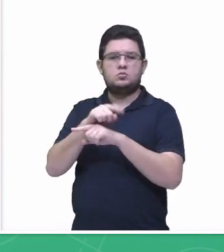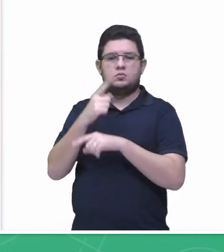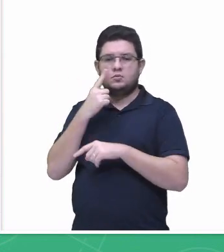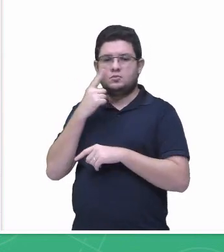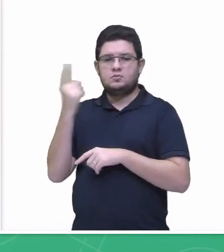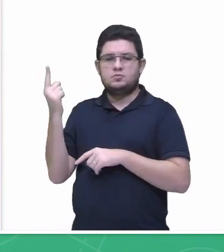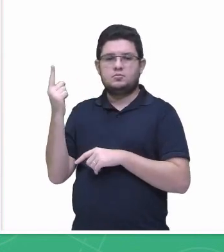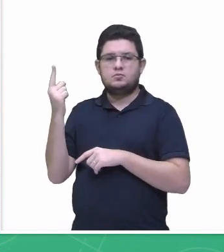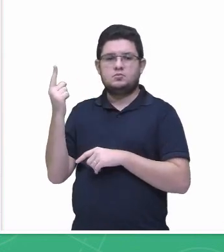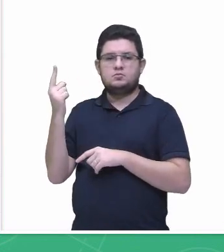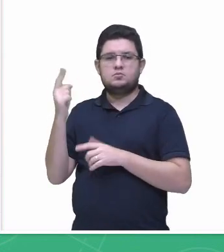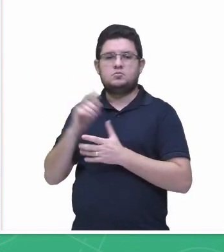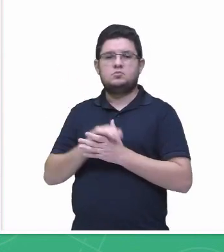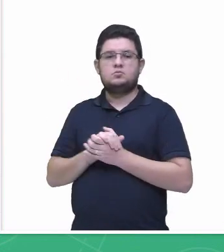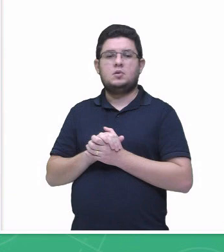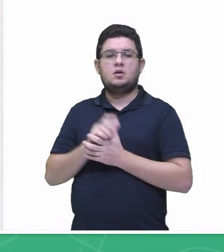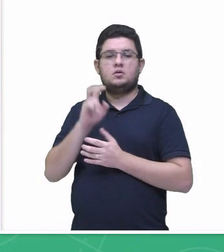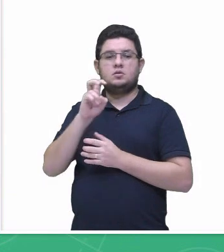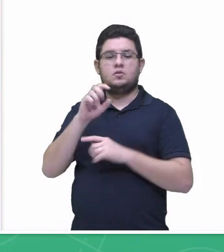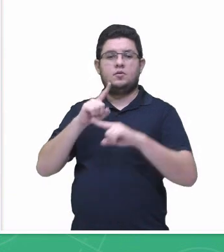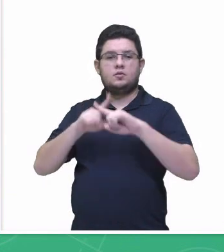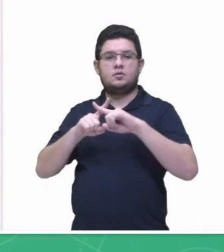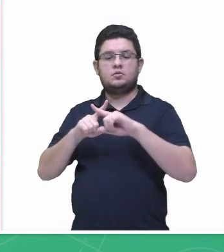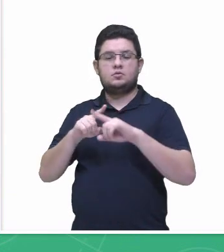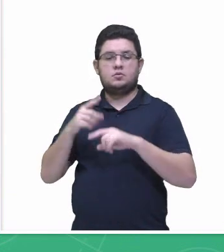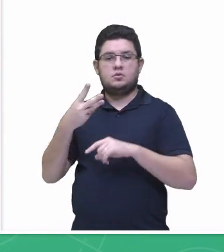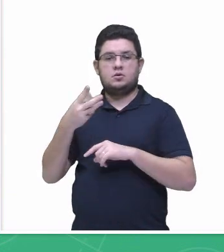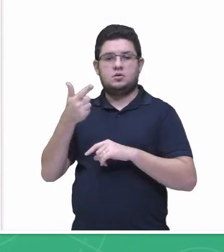menos 32, né, já que 0 menos